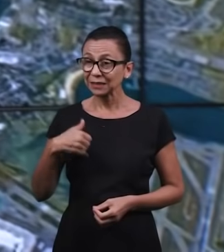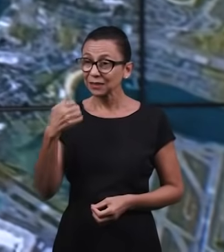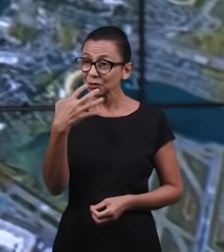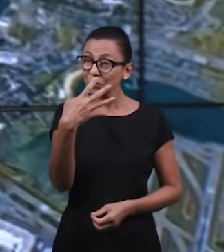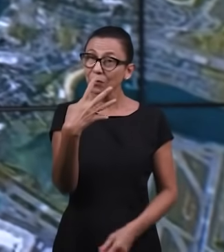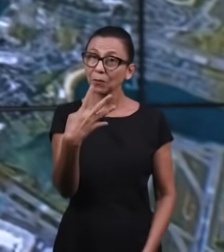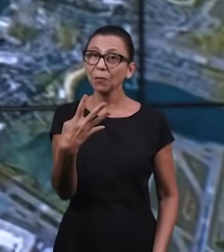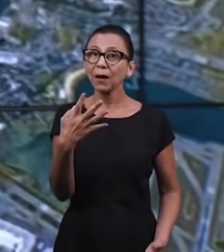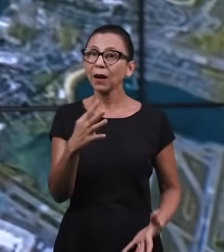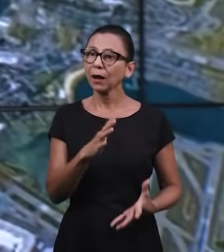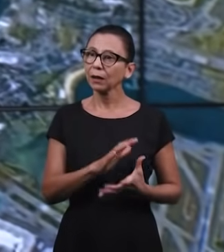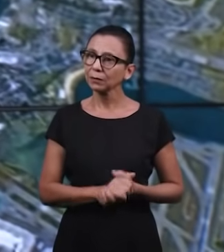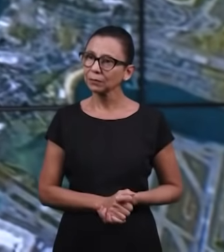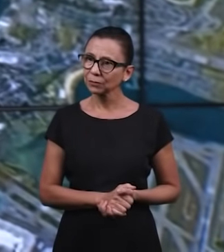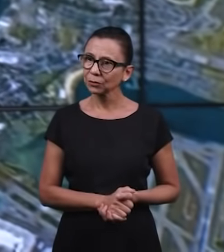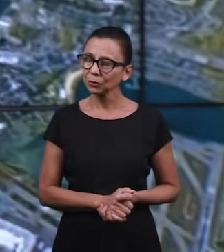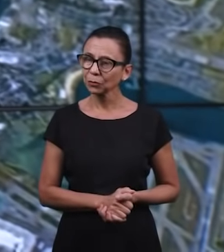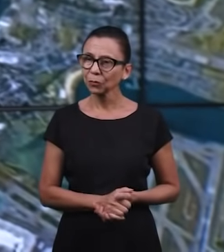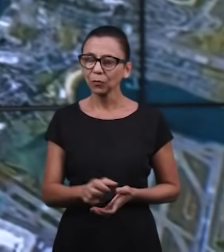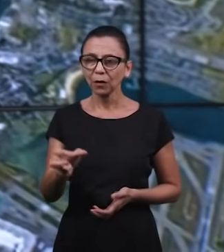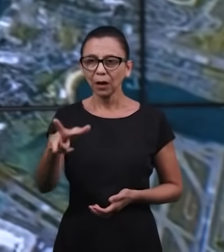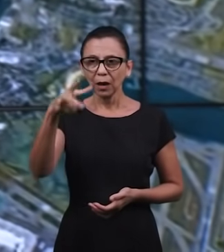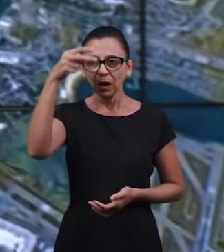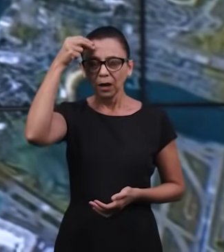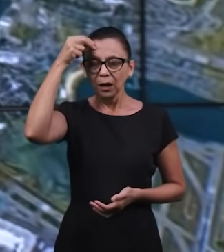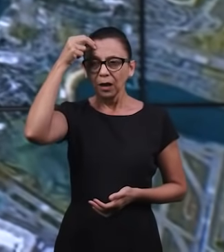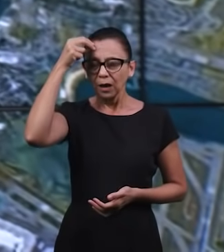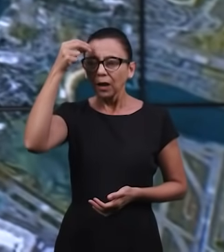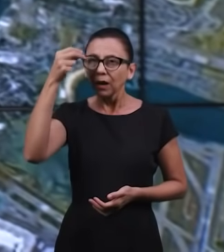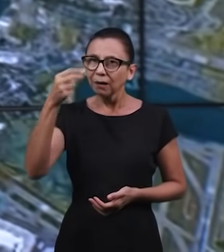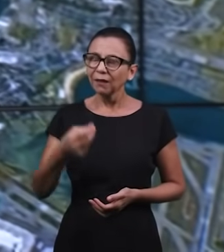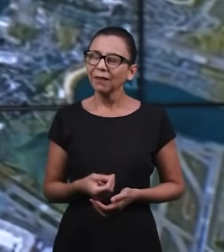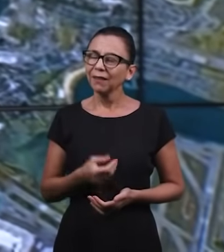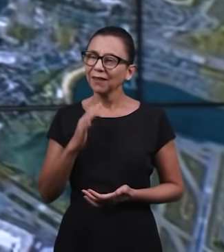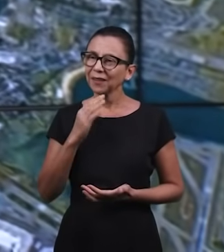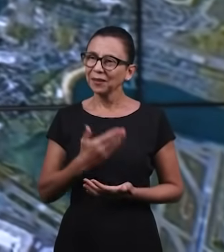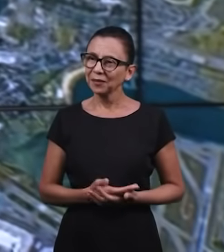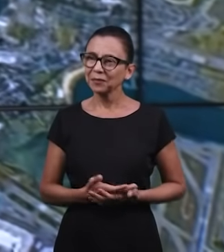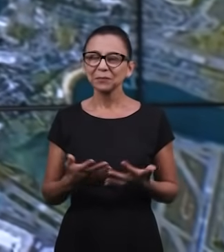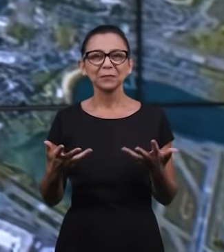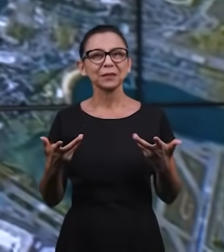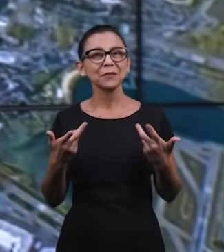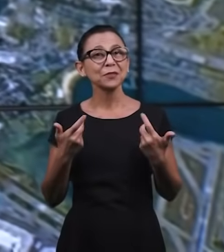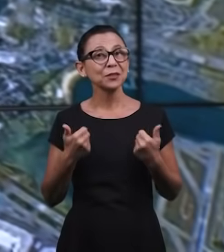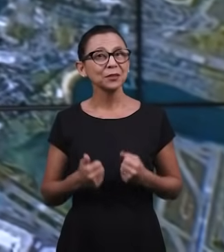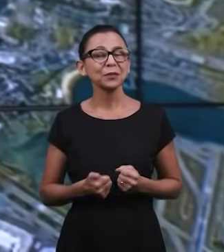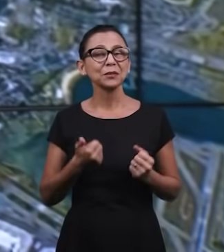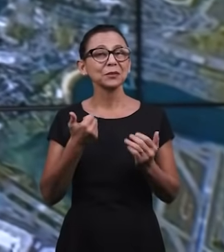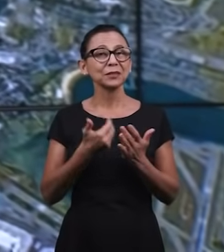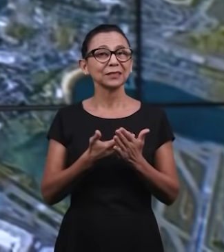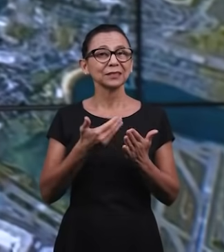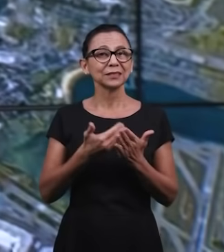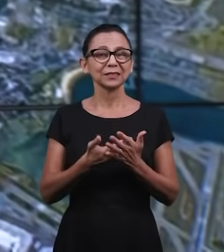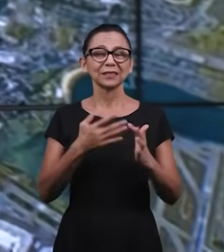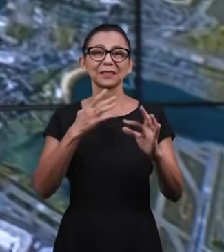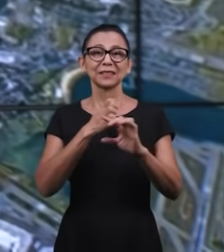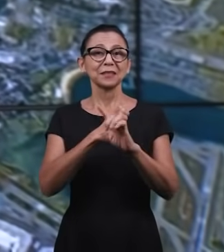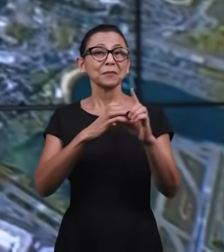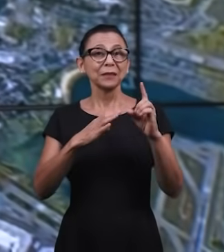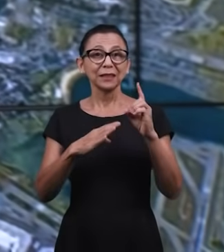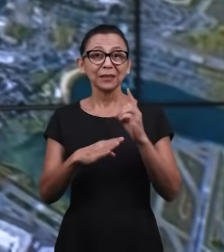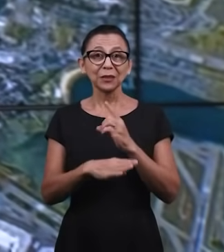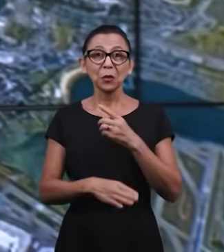anos de idade, assimilou e tem assimilado de uma forma tão extraordinária o estudo da